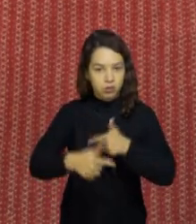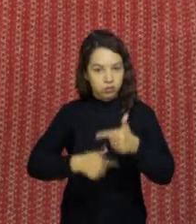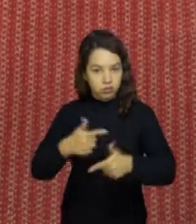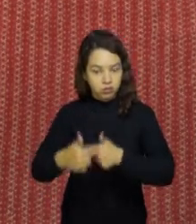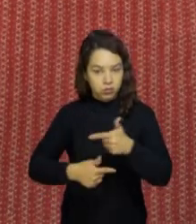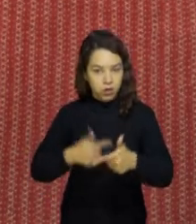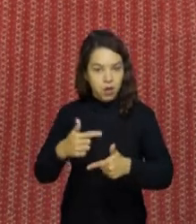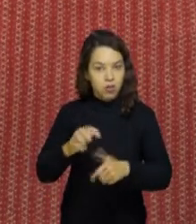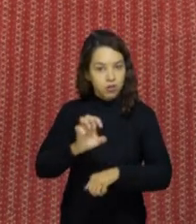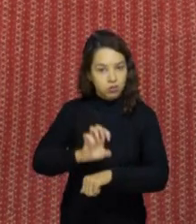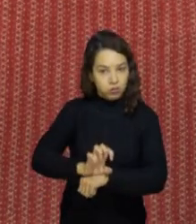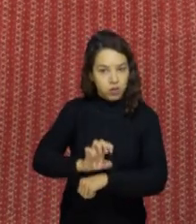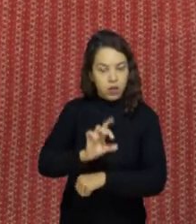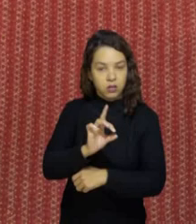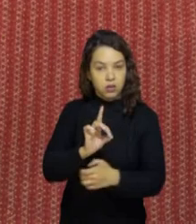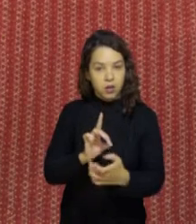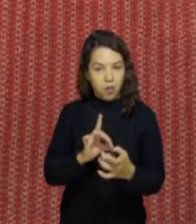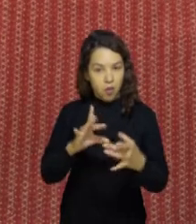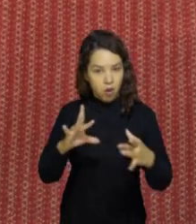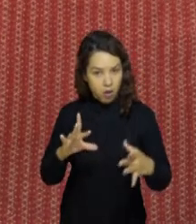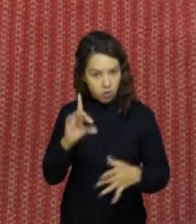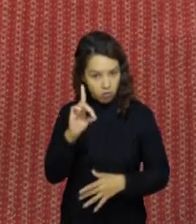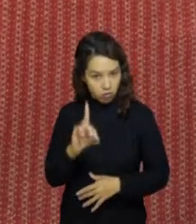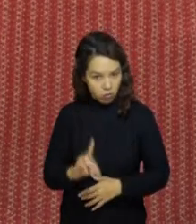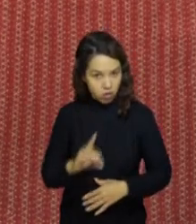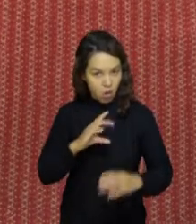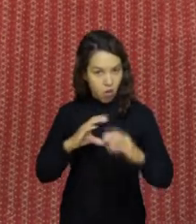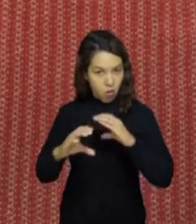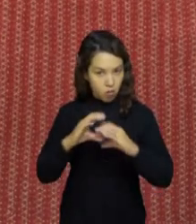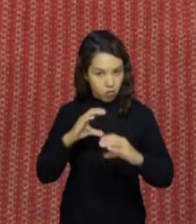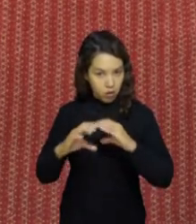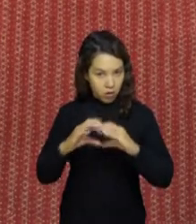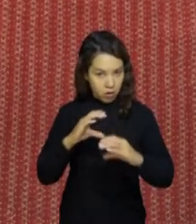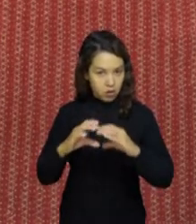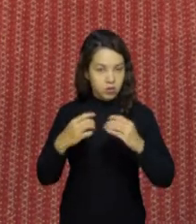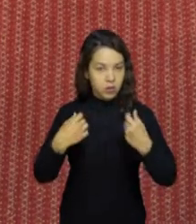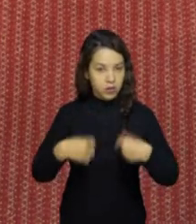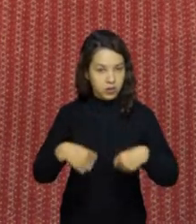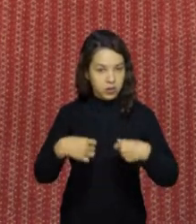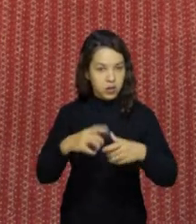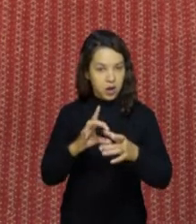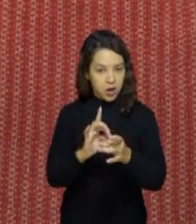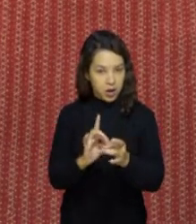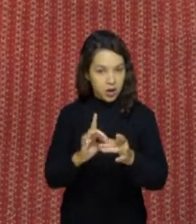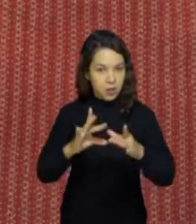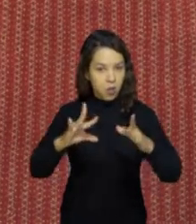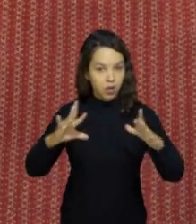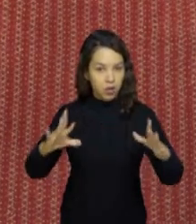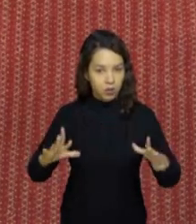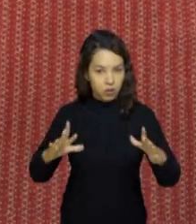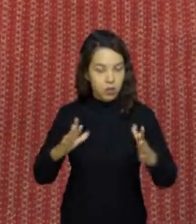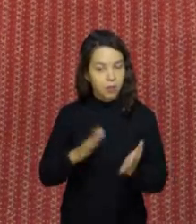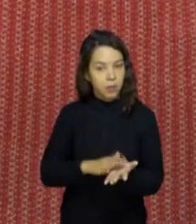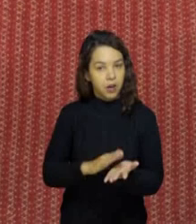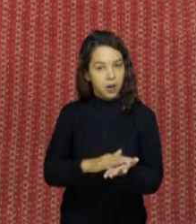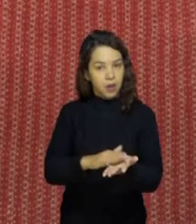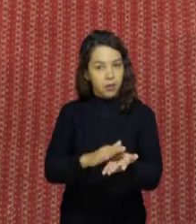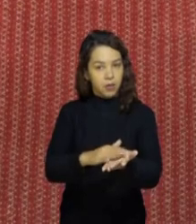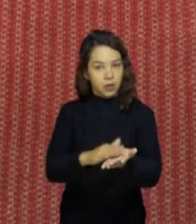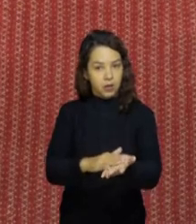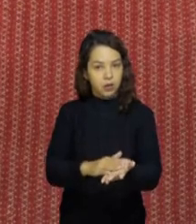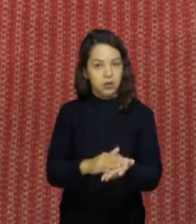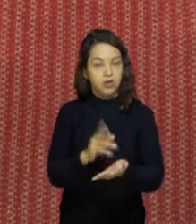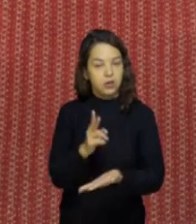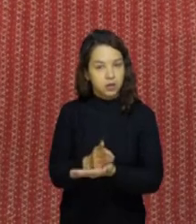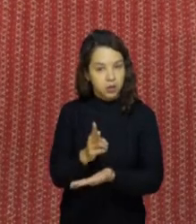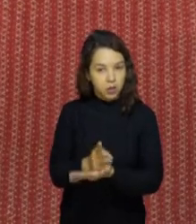de direito, a comunicação tem que ser plural, ela tem que ser democrática. Então, parabéns, porque todas as vezes que eu bati na